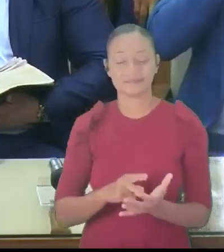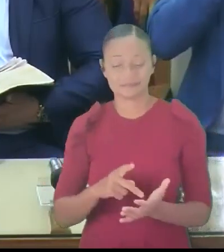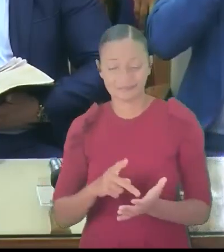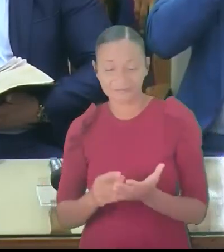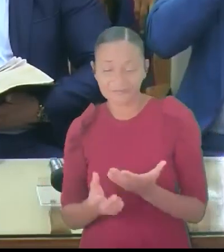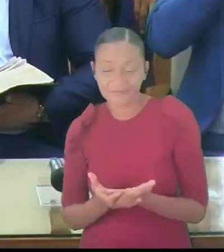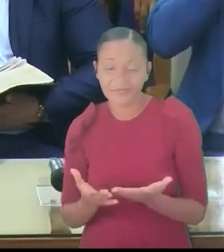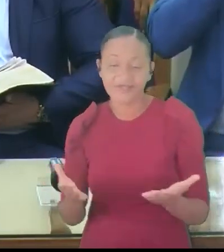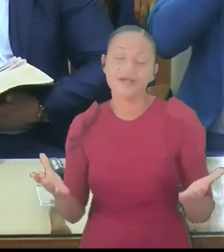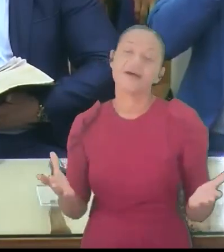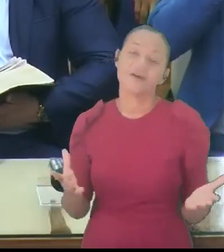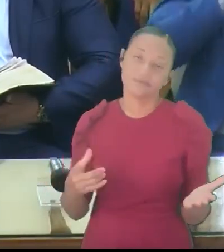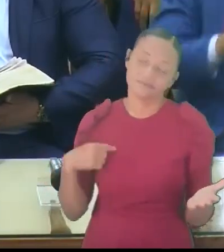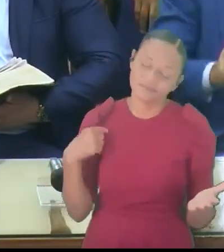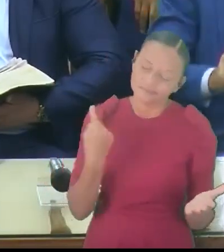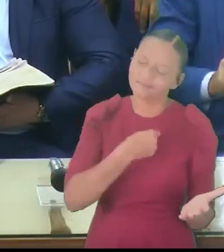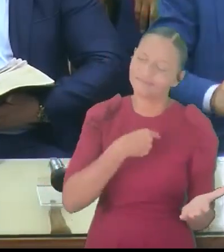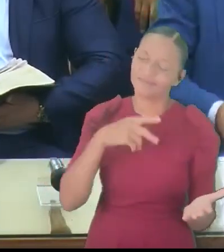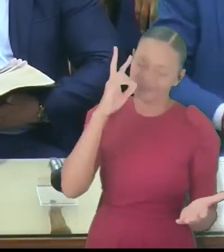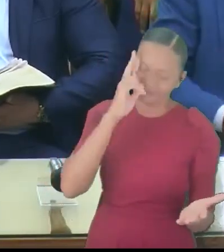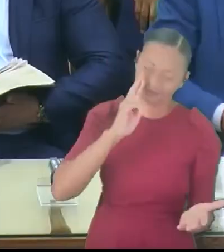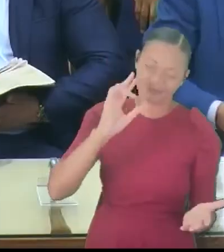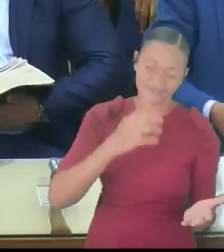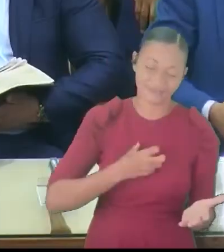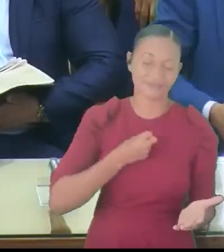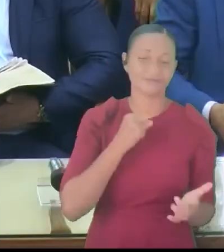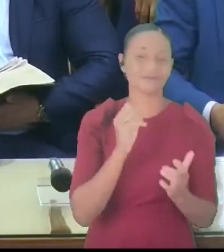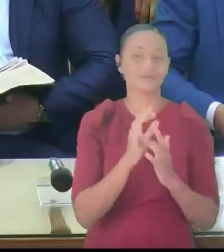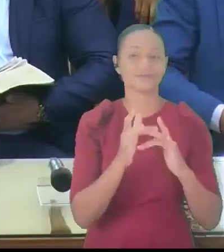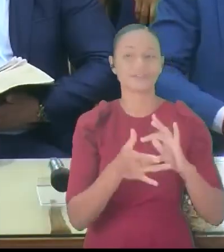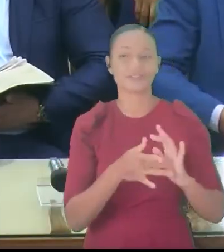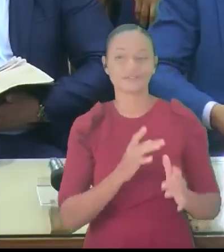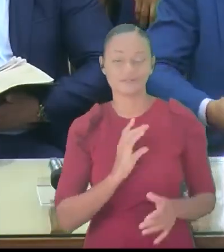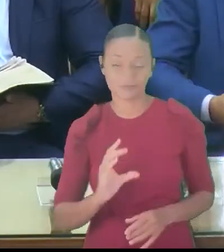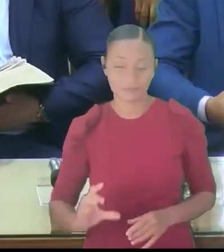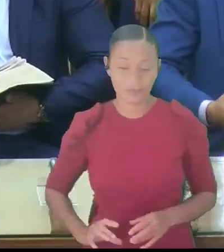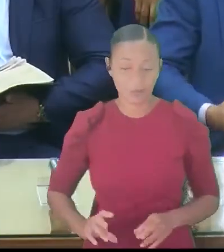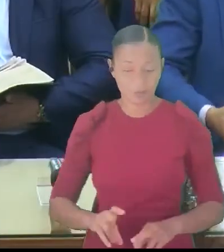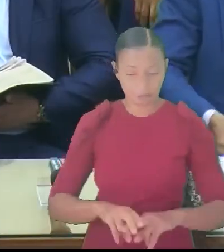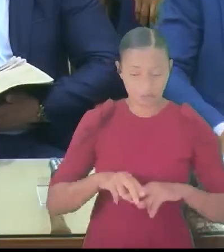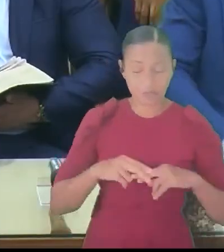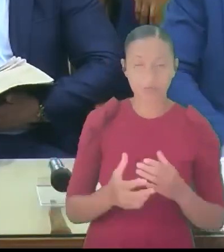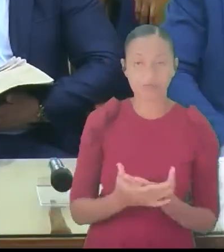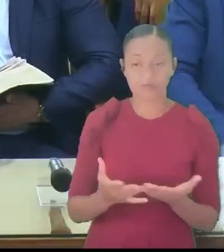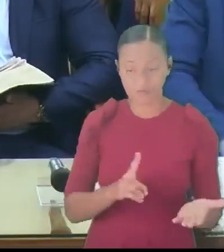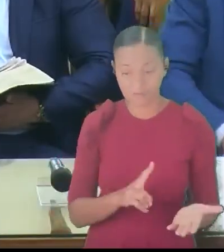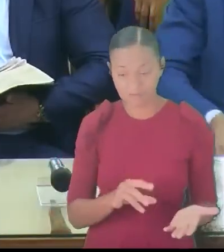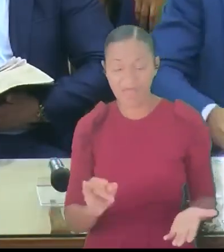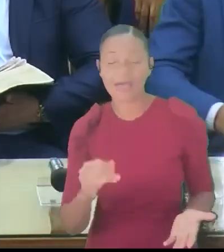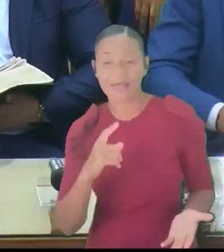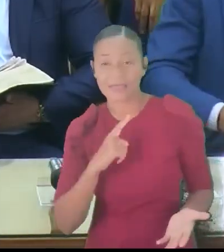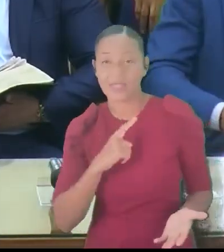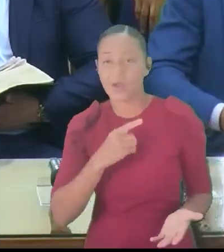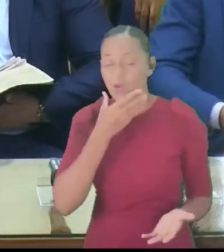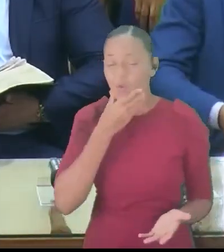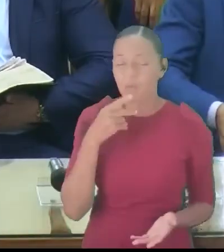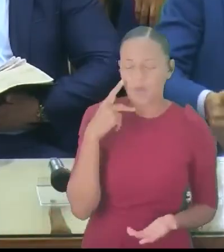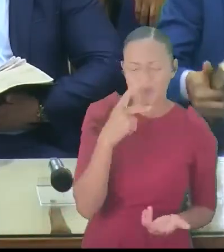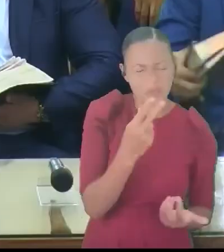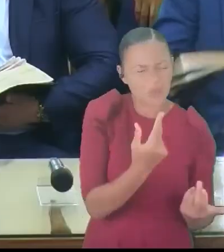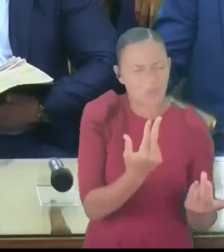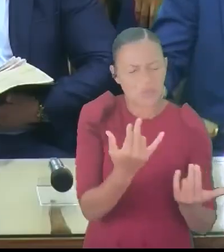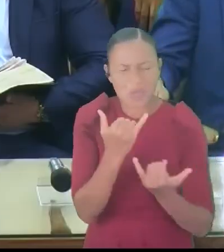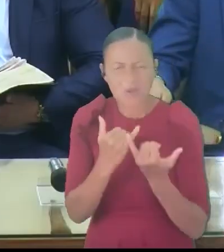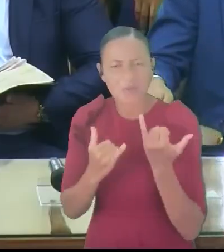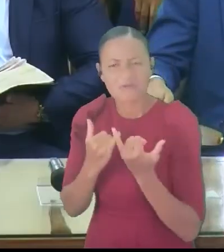vieram por nosso Senhor e Salvador Jesus Cristo. Por isso que Moisés disse, vai chegar um profeta semelhante a mim e